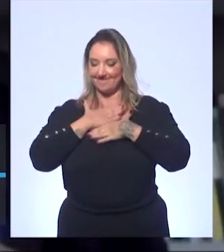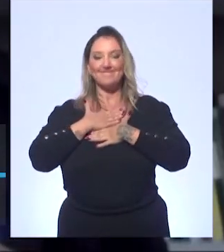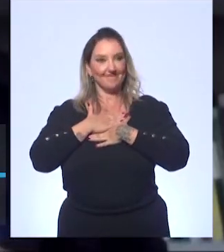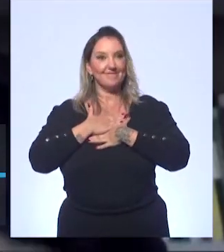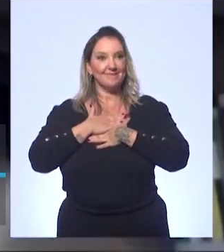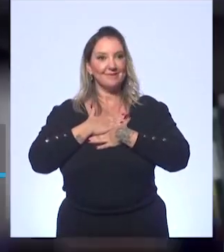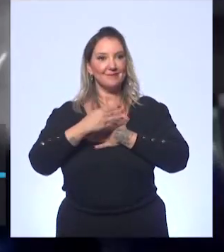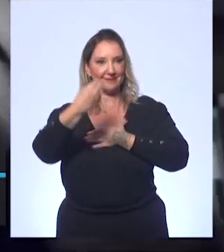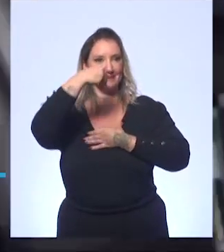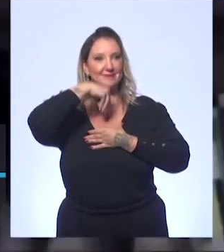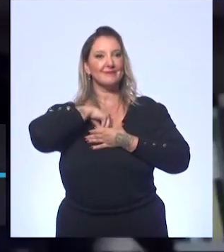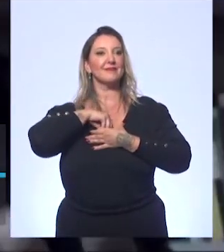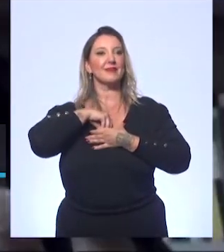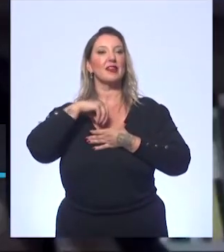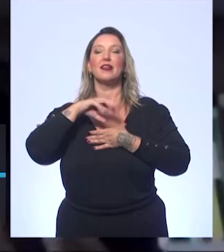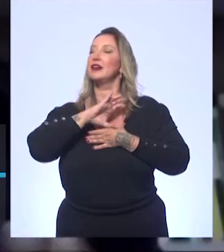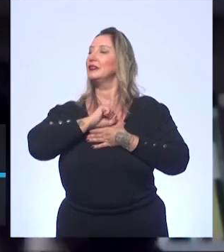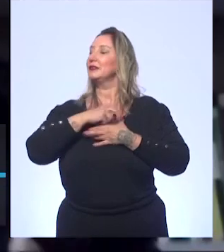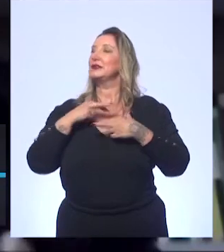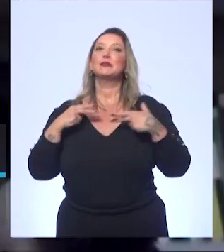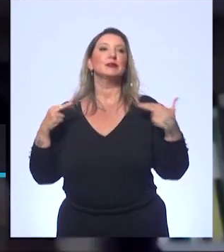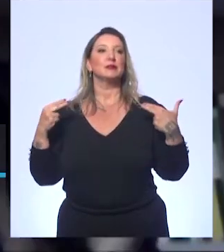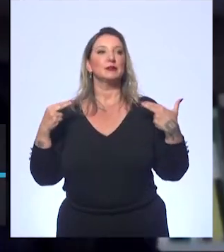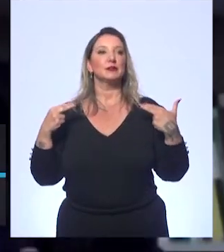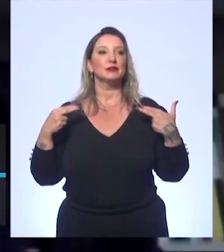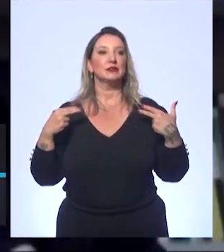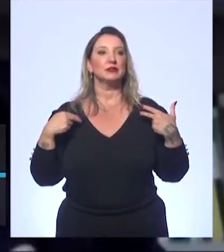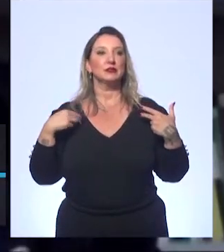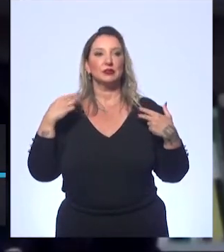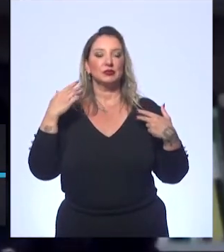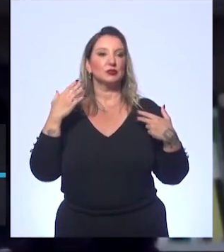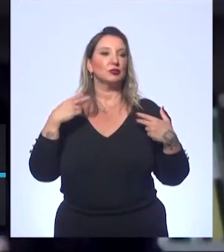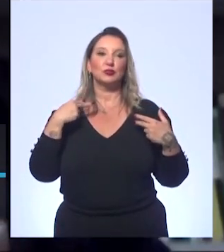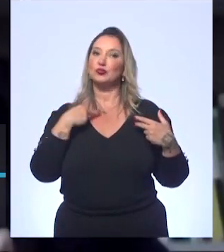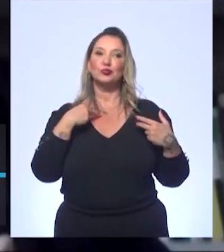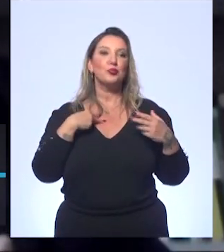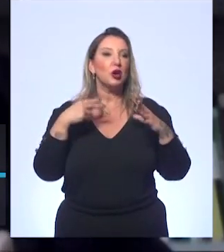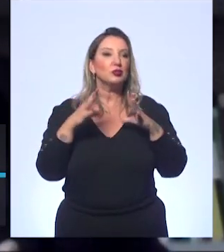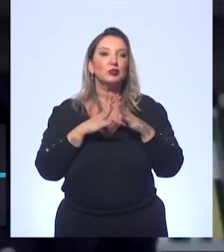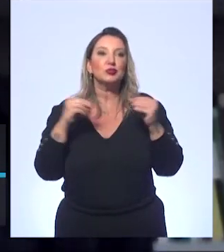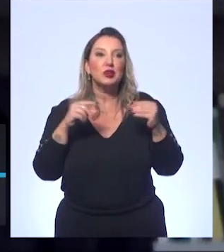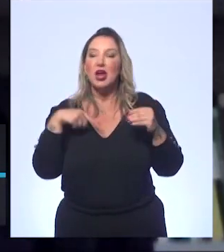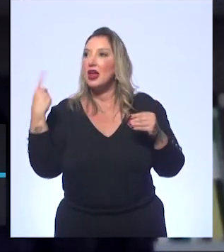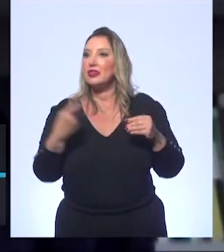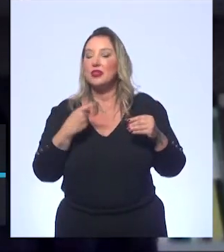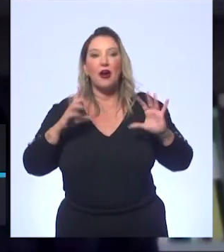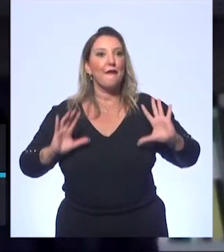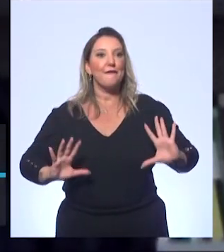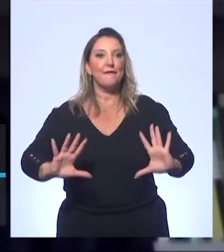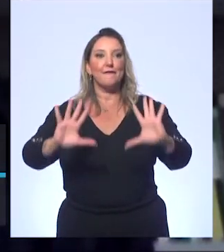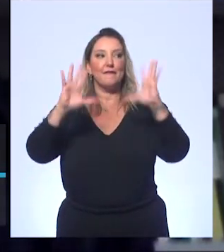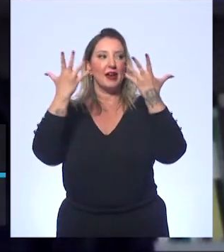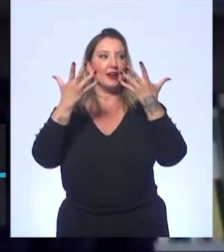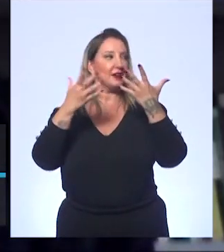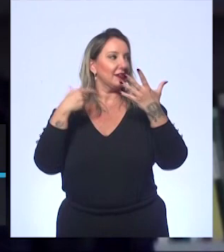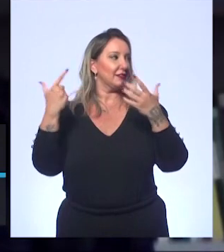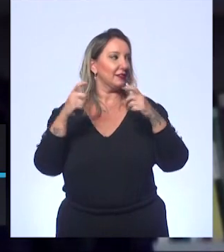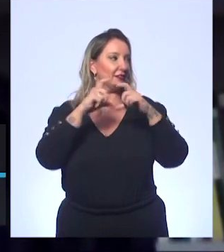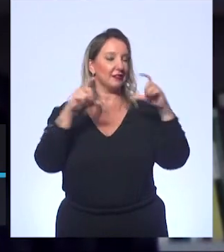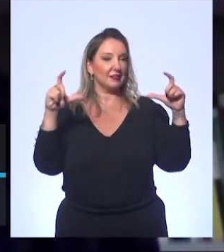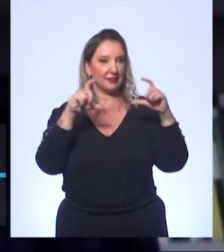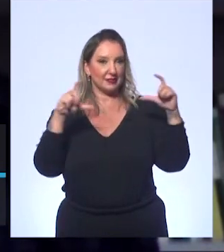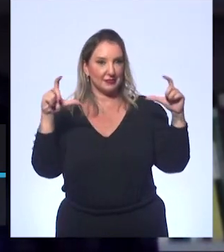então é uma coisa que eu gosto, lá em Moçambique, que isso não pode desaparecer. Isso é a nossa festa. Tem um slogan